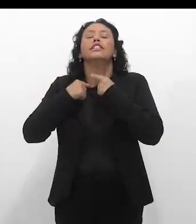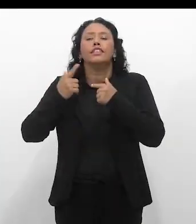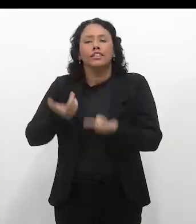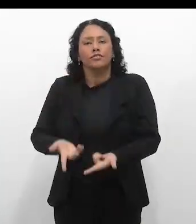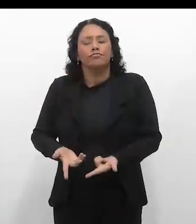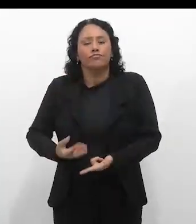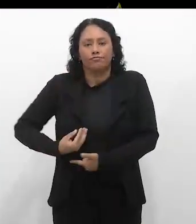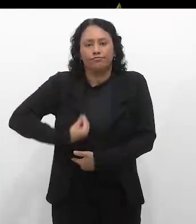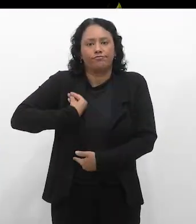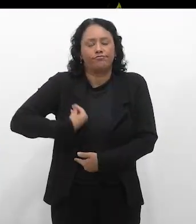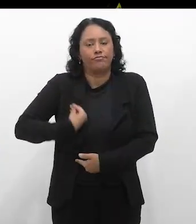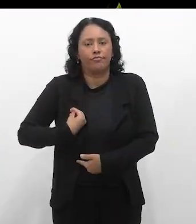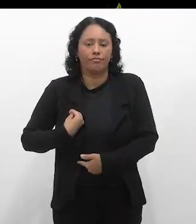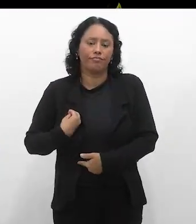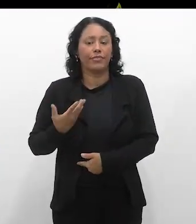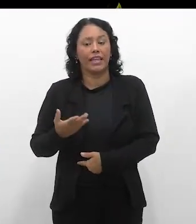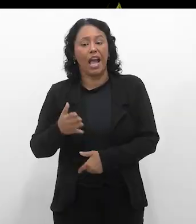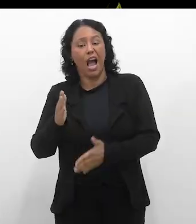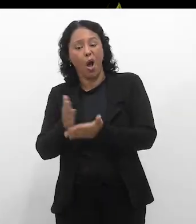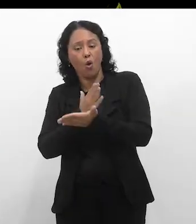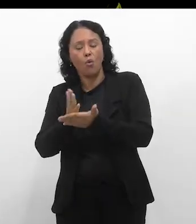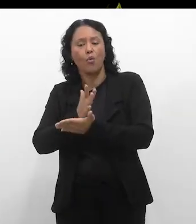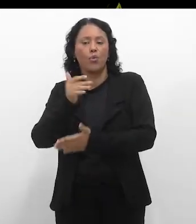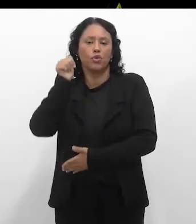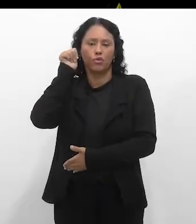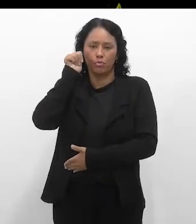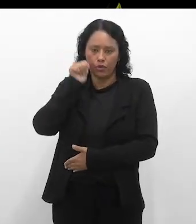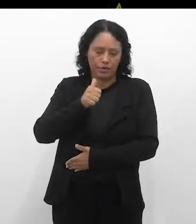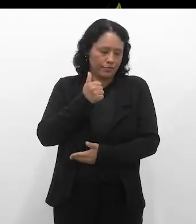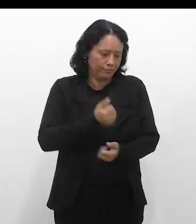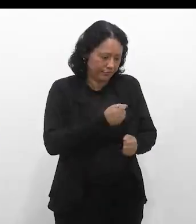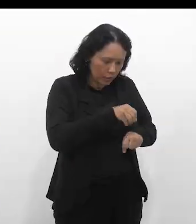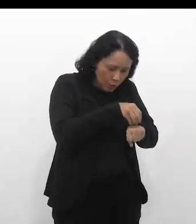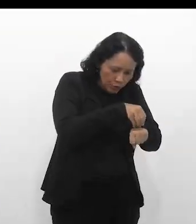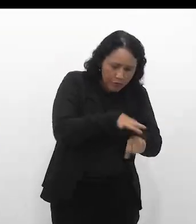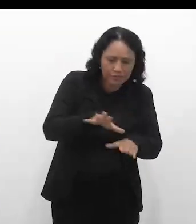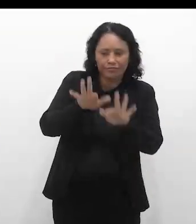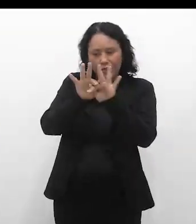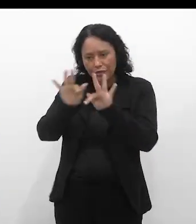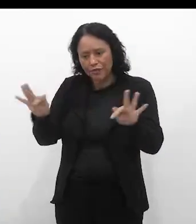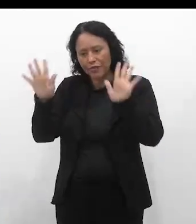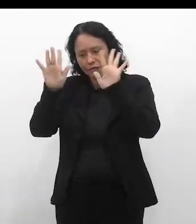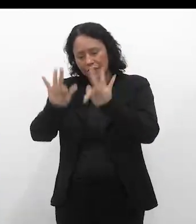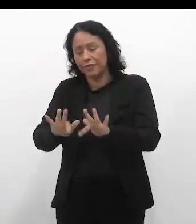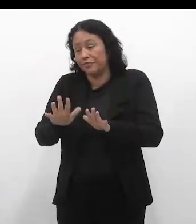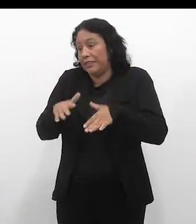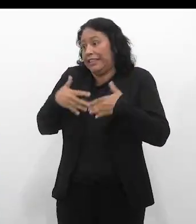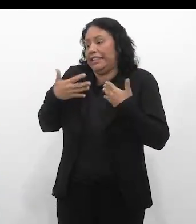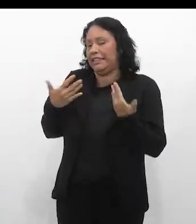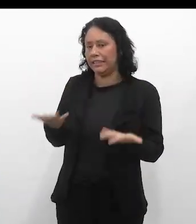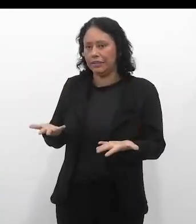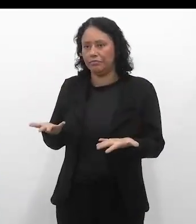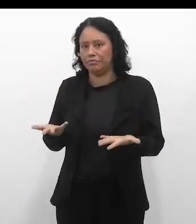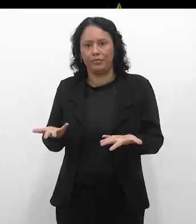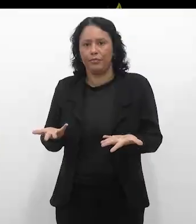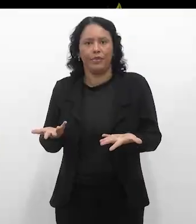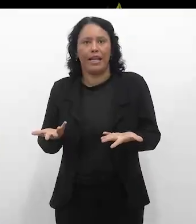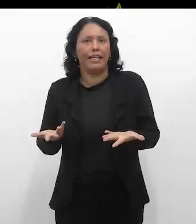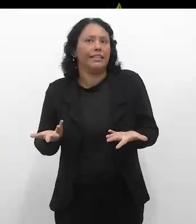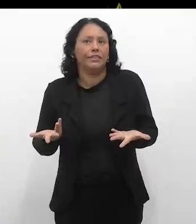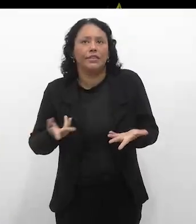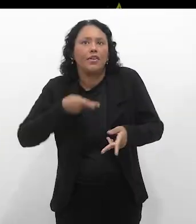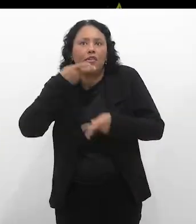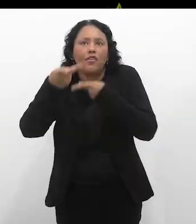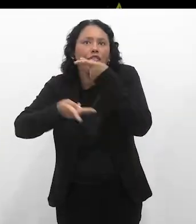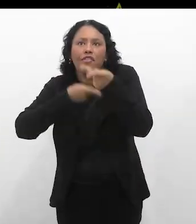de viver para tantas mulheres que talvez ainda sintam essa dor sozinha. Suas considerações finais, por favor. Então,